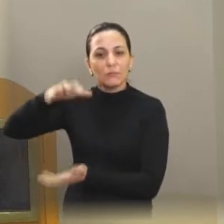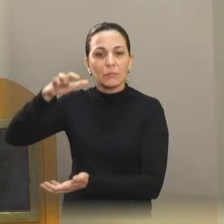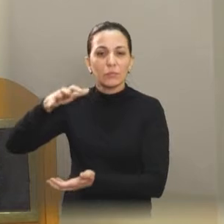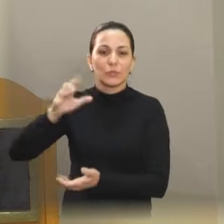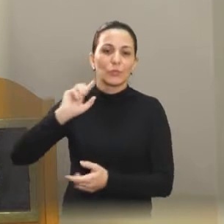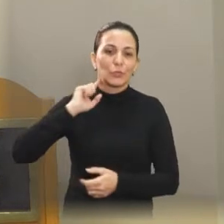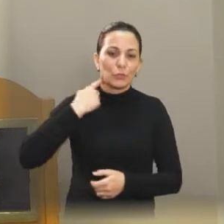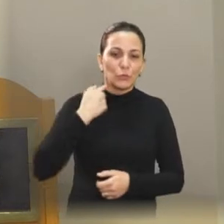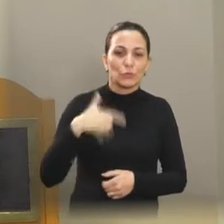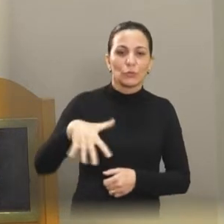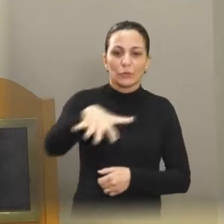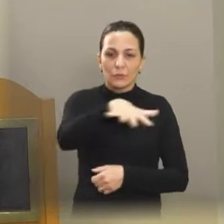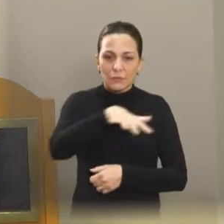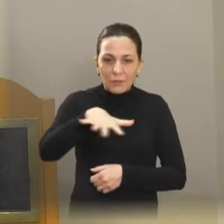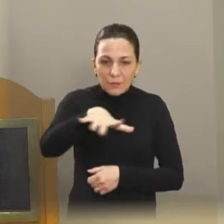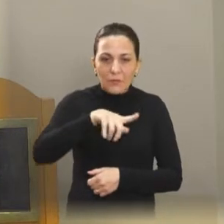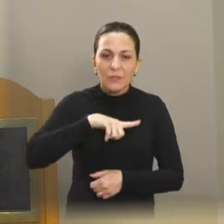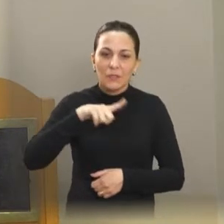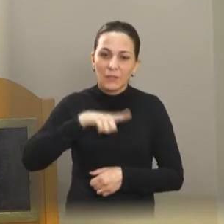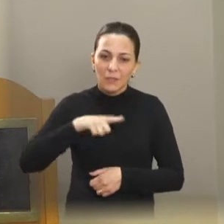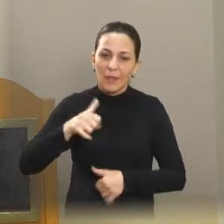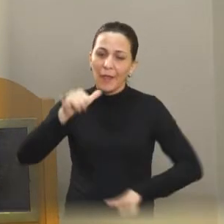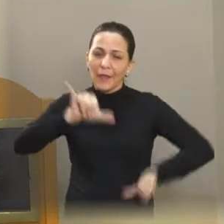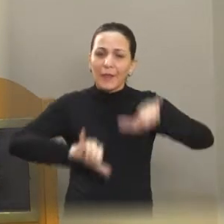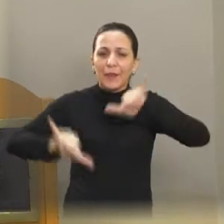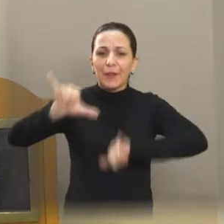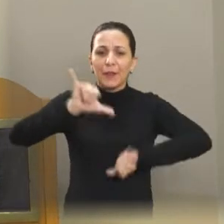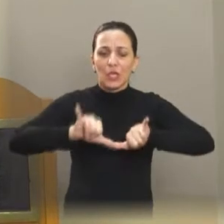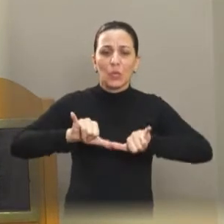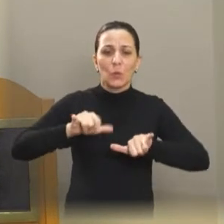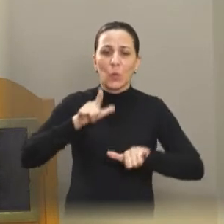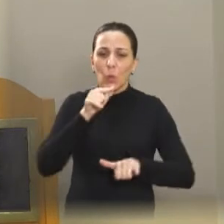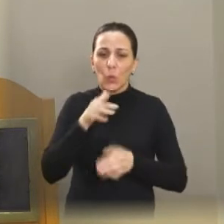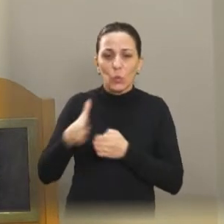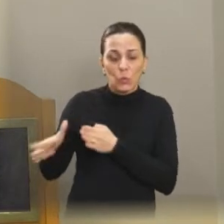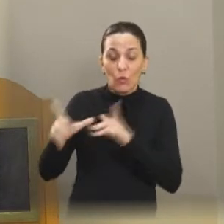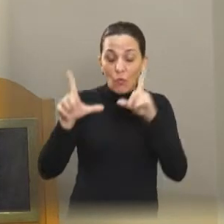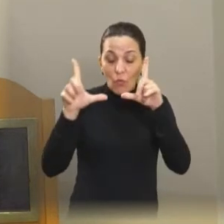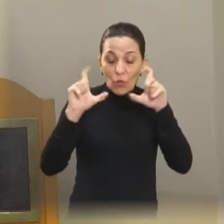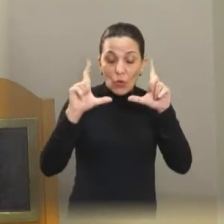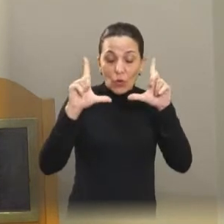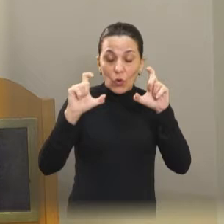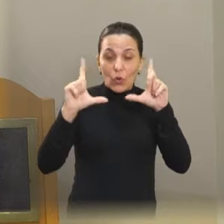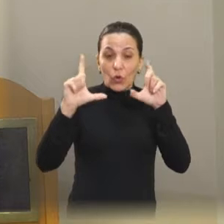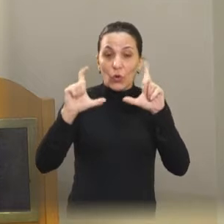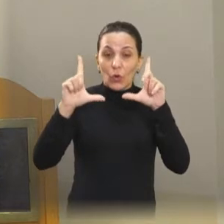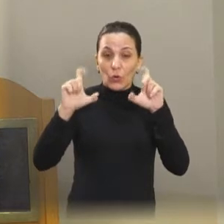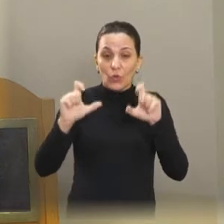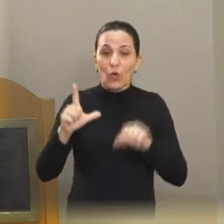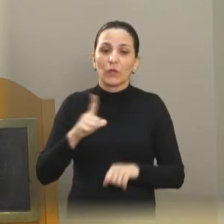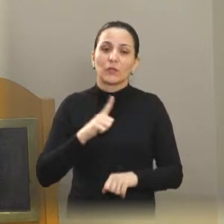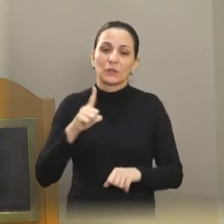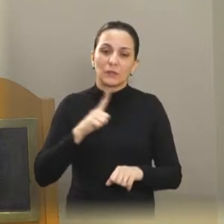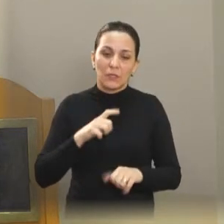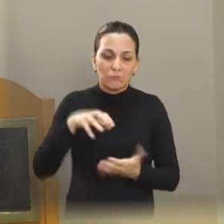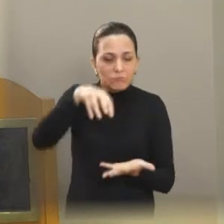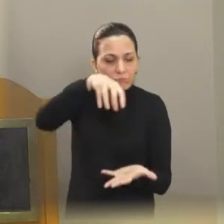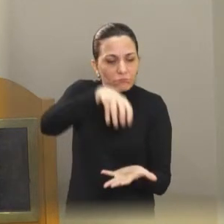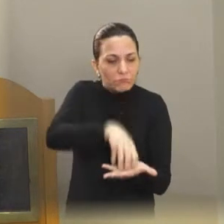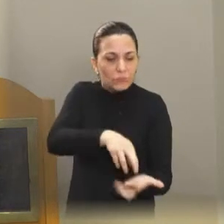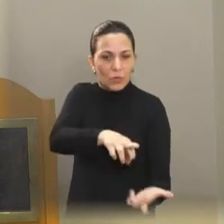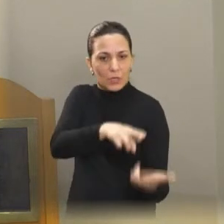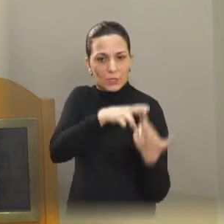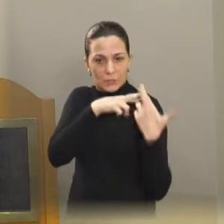materiais a gente sabe que é produto químico das Nascentes estão nos reclamando já fotografamos passamos por setor já